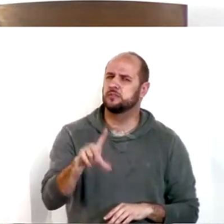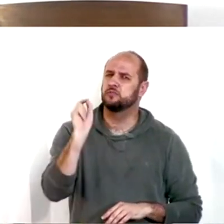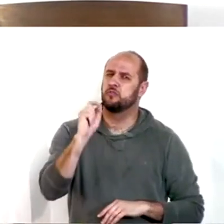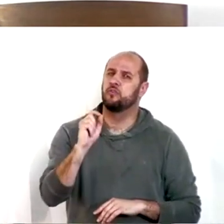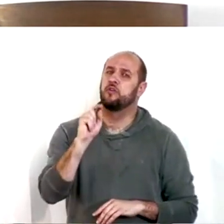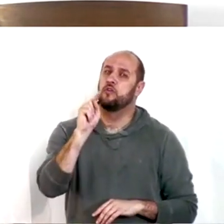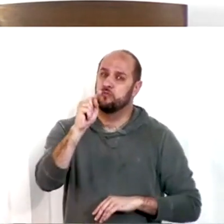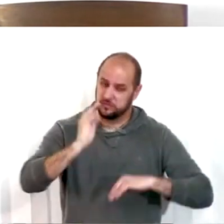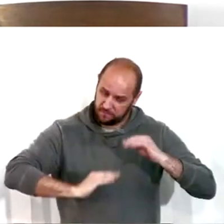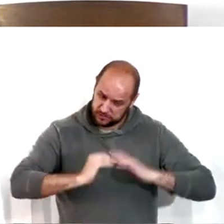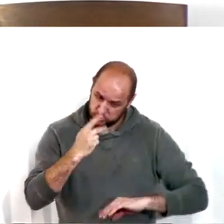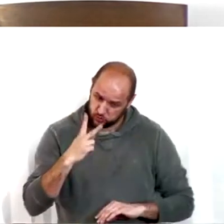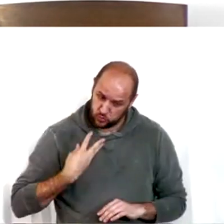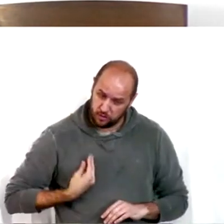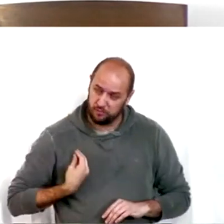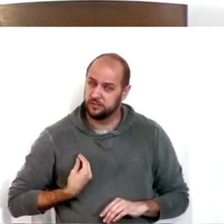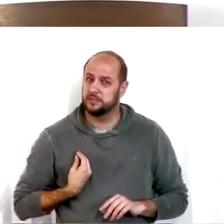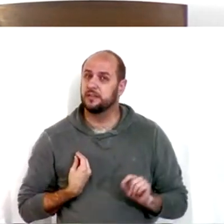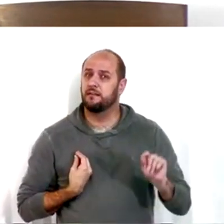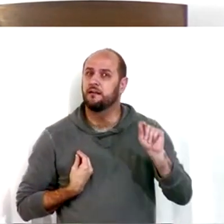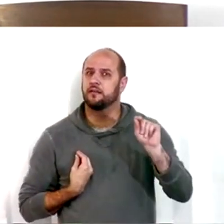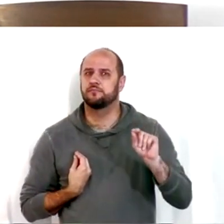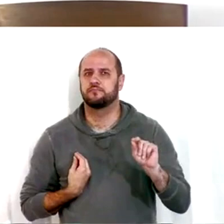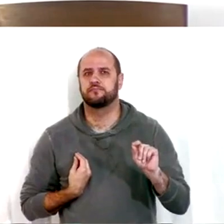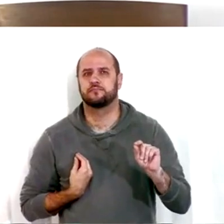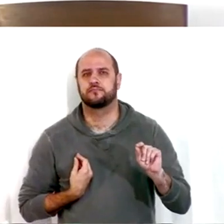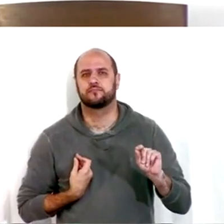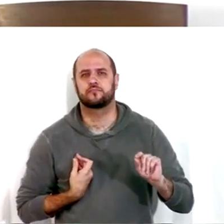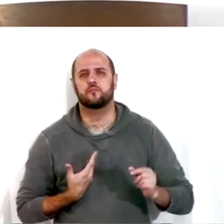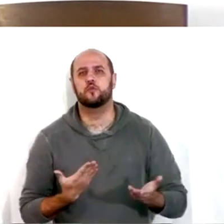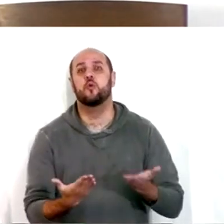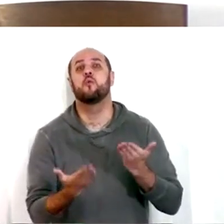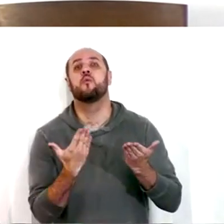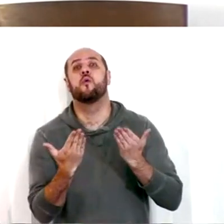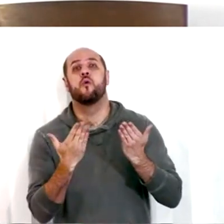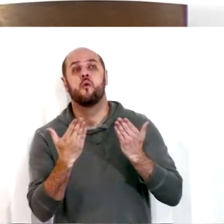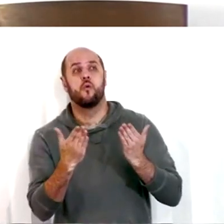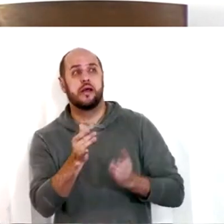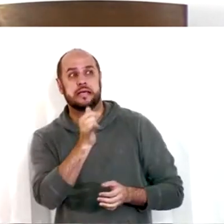que você fará na sua vida? Qual tem sido o seu padrão?